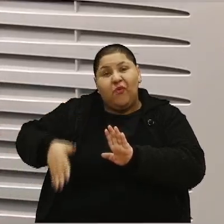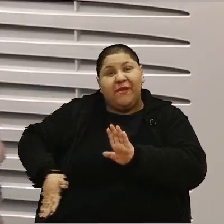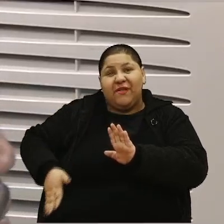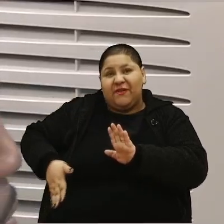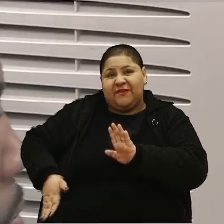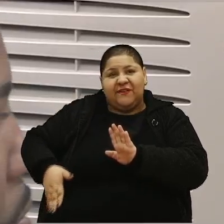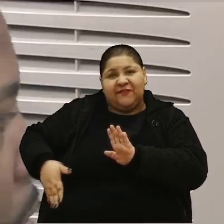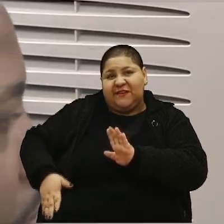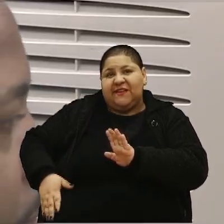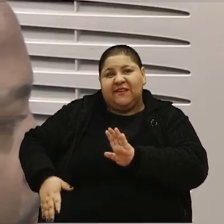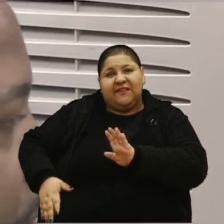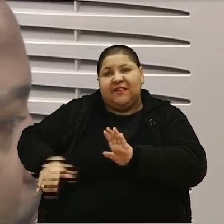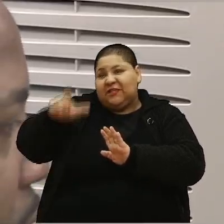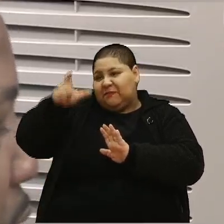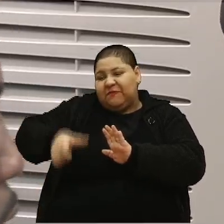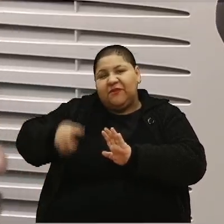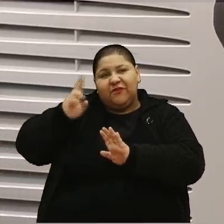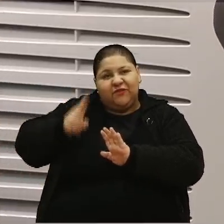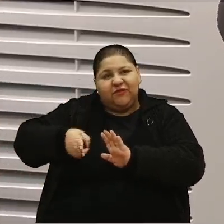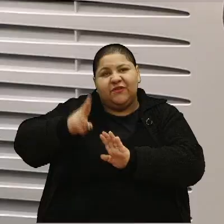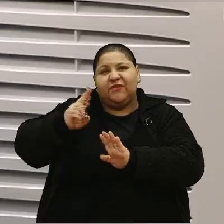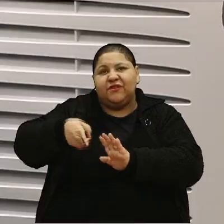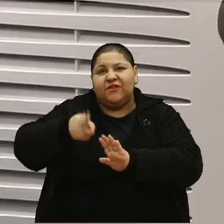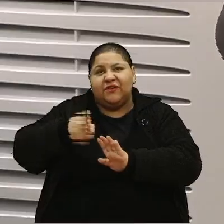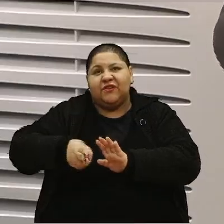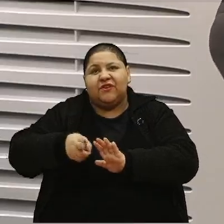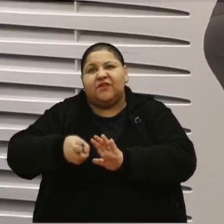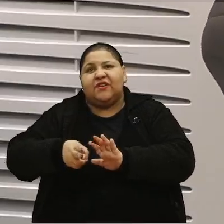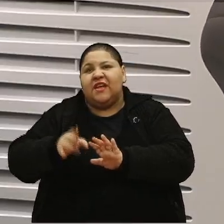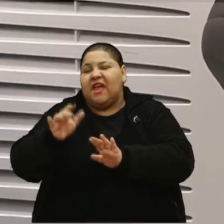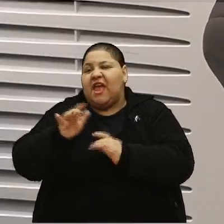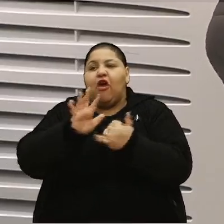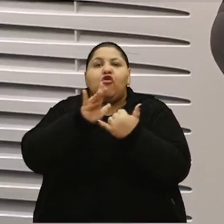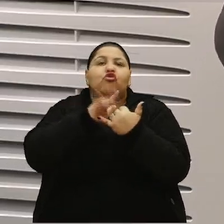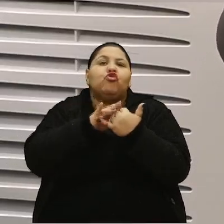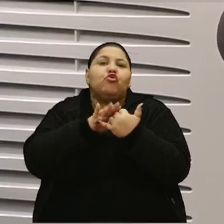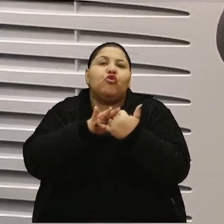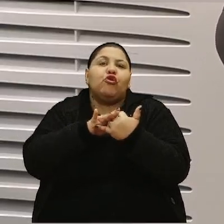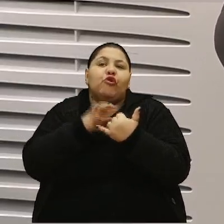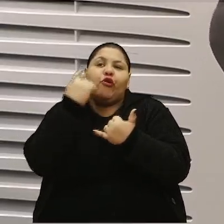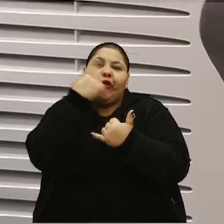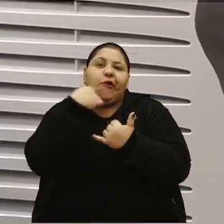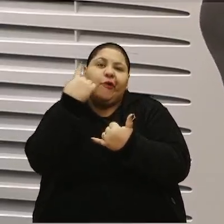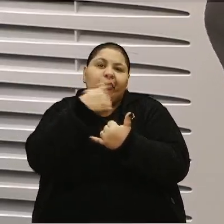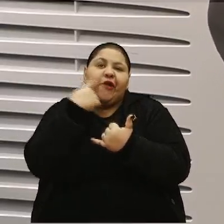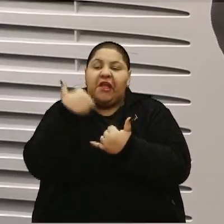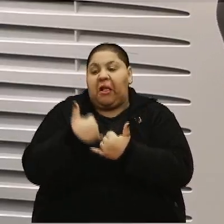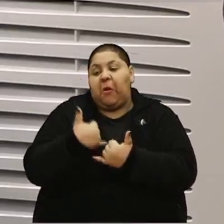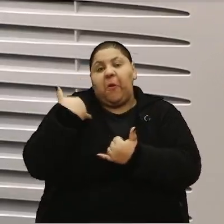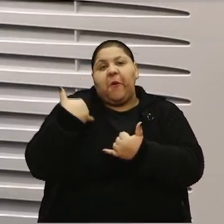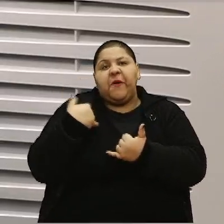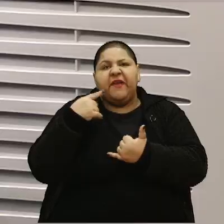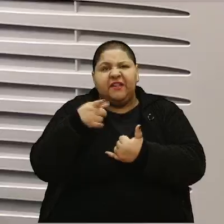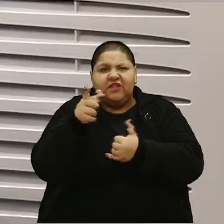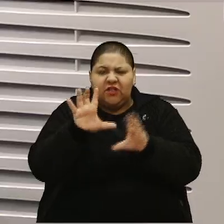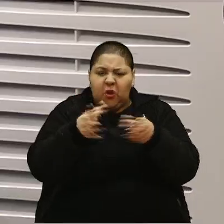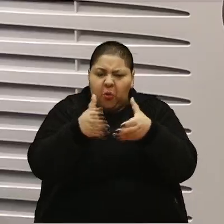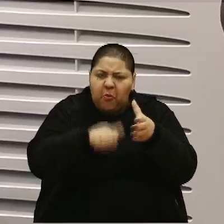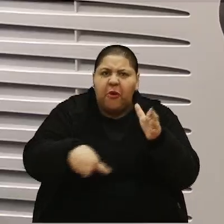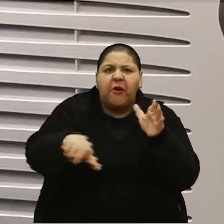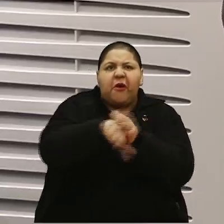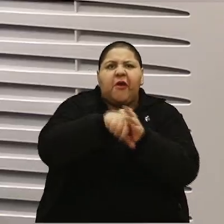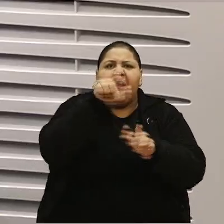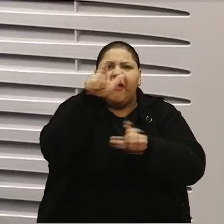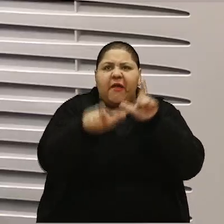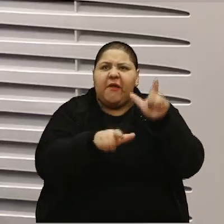esses camaradas não vão parar. E os legítimos youtubers de plantão, né? Os egoístas, isso é máfia, tá? É